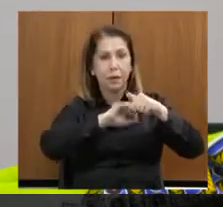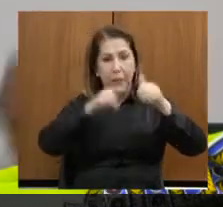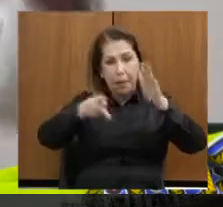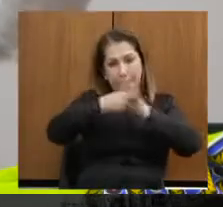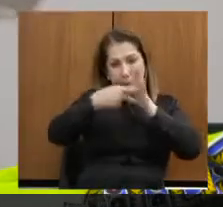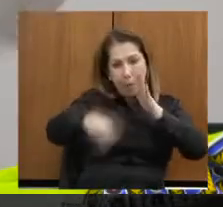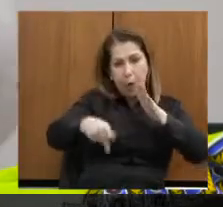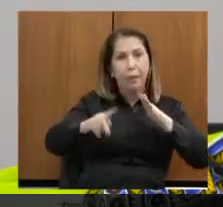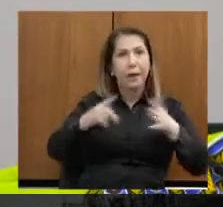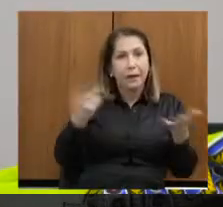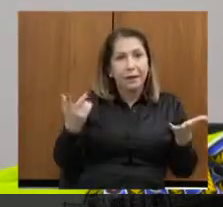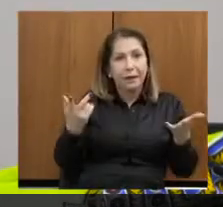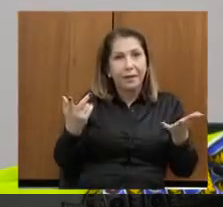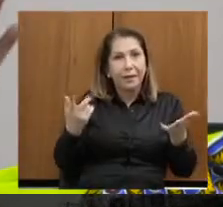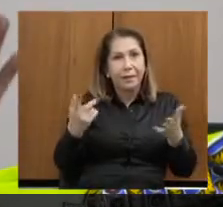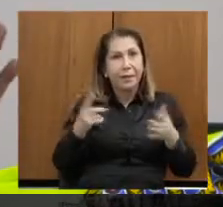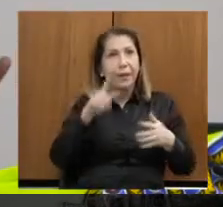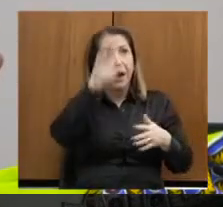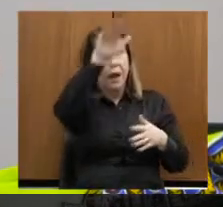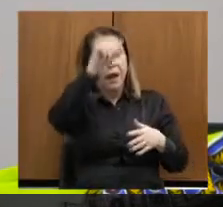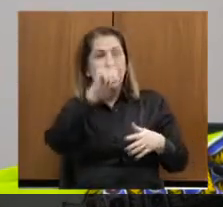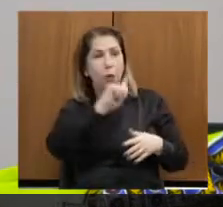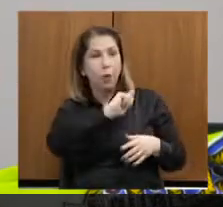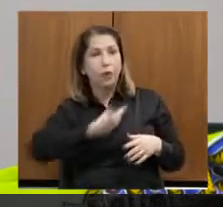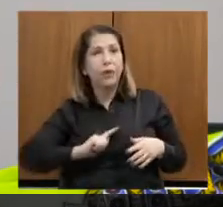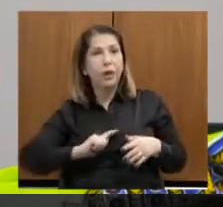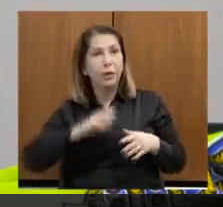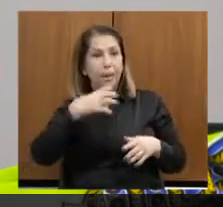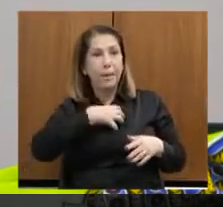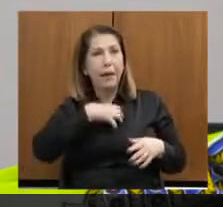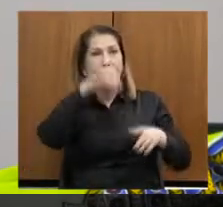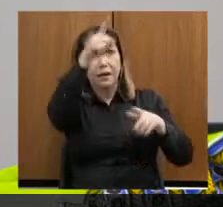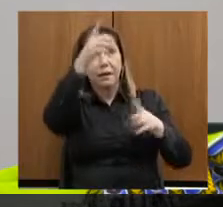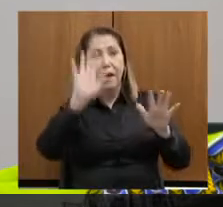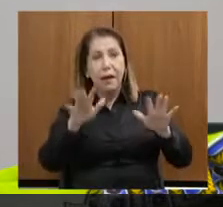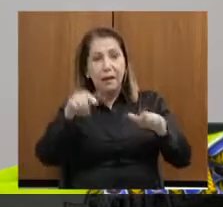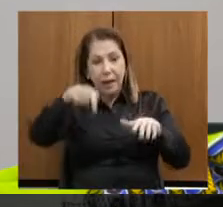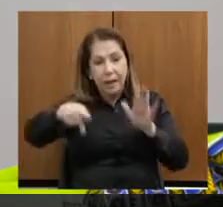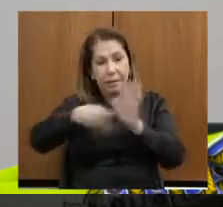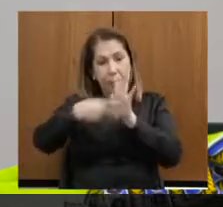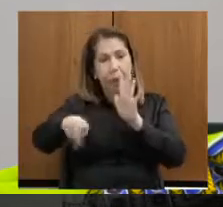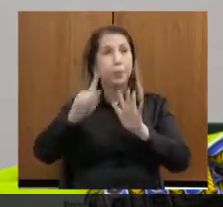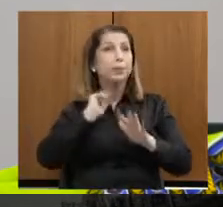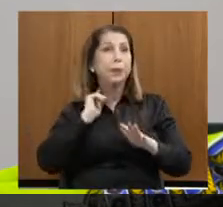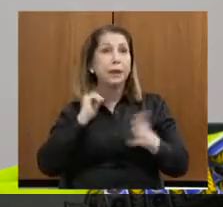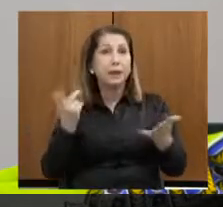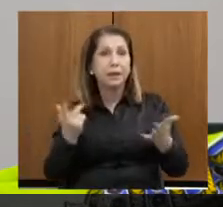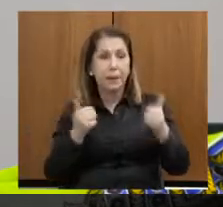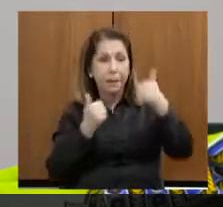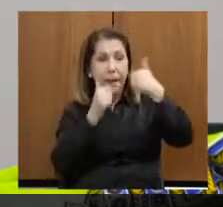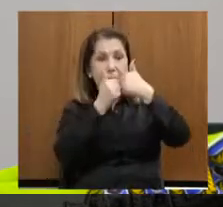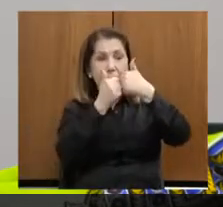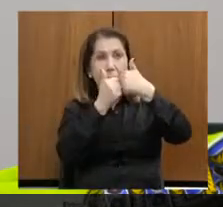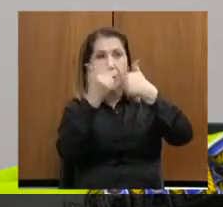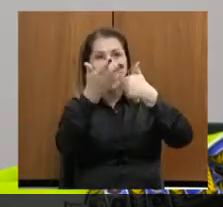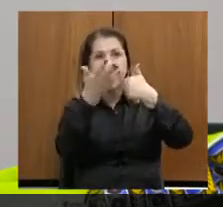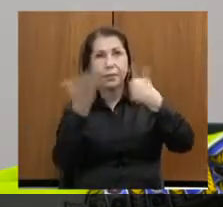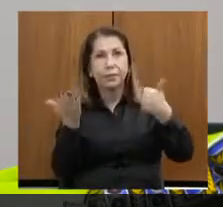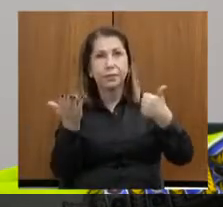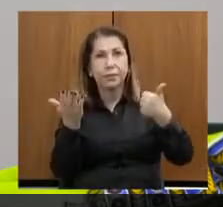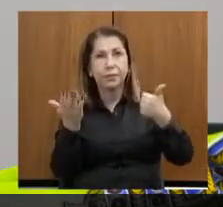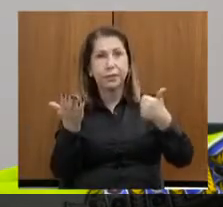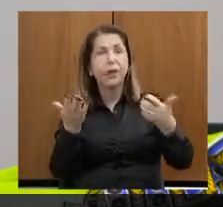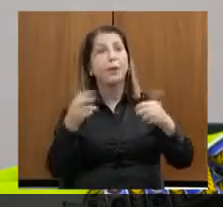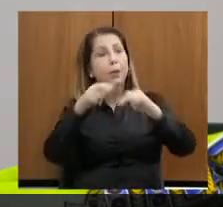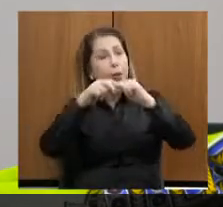cidade aciona o Governo da Bahia mas não a sono daqui é por isso que nós trouxemos o